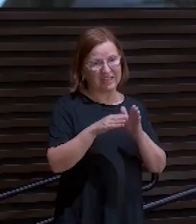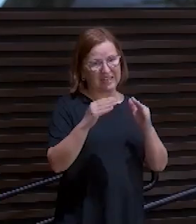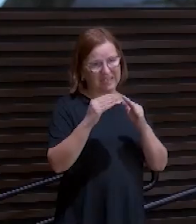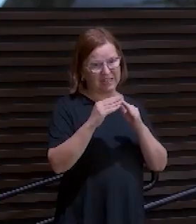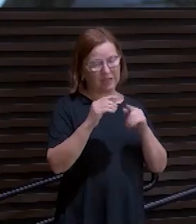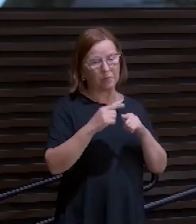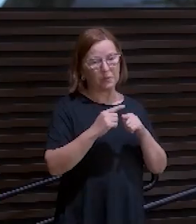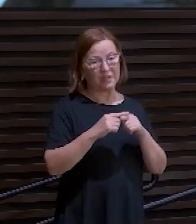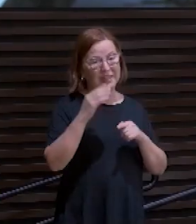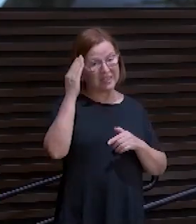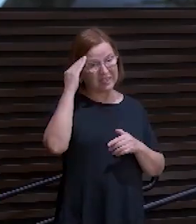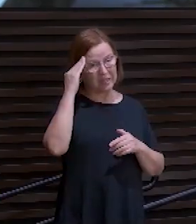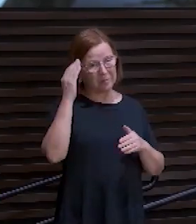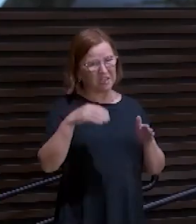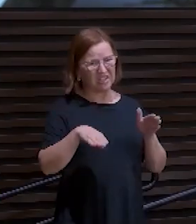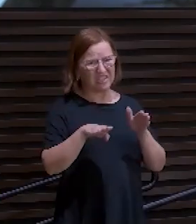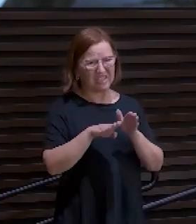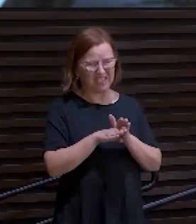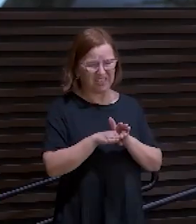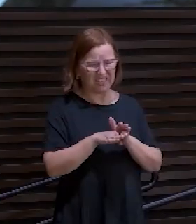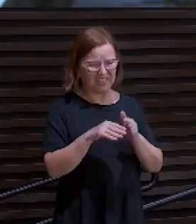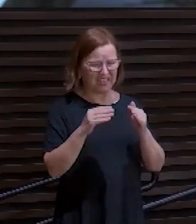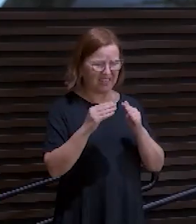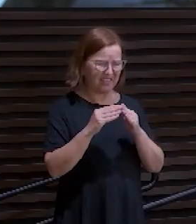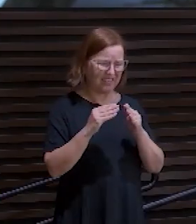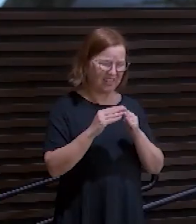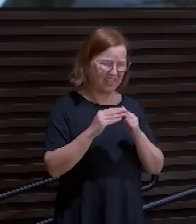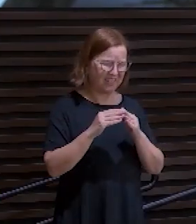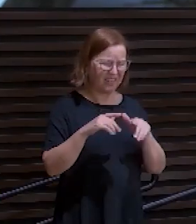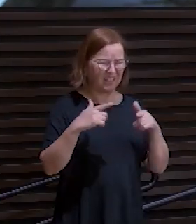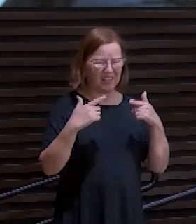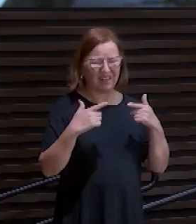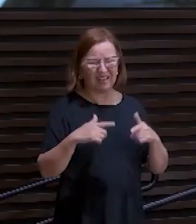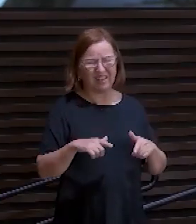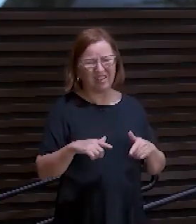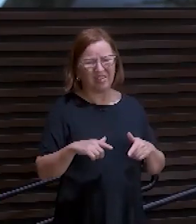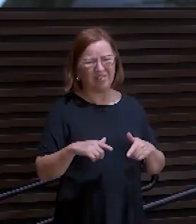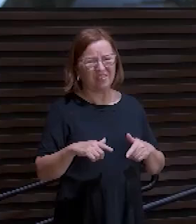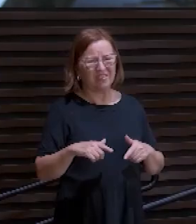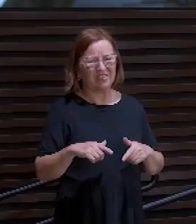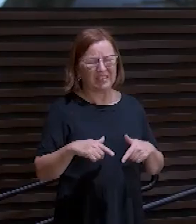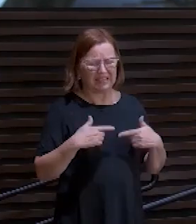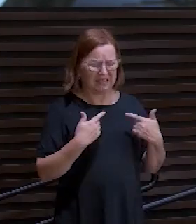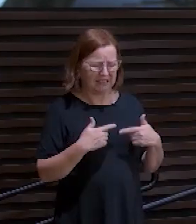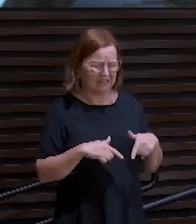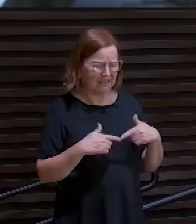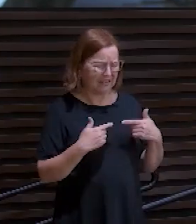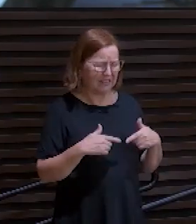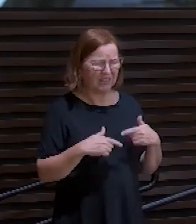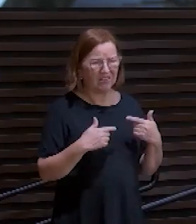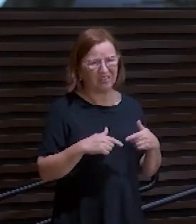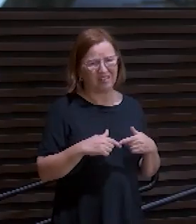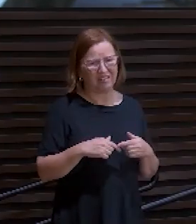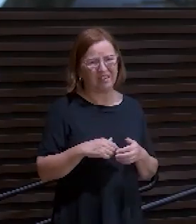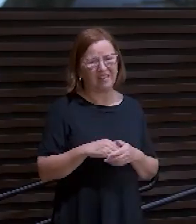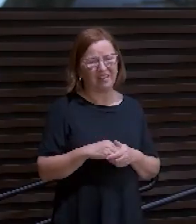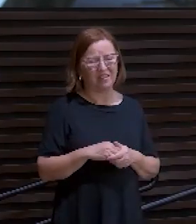eles vão ter um ambiente pesado, um ambiente duro, um ambiente